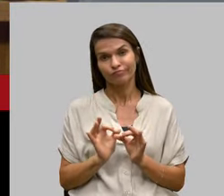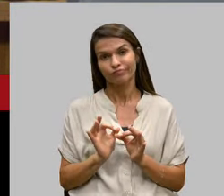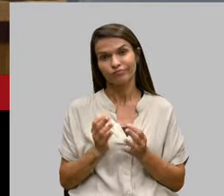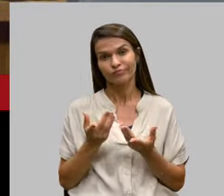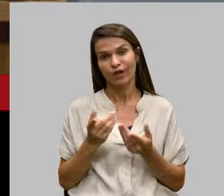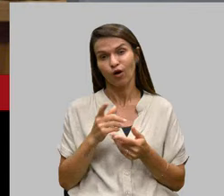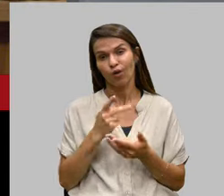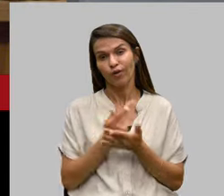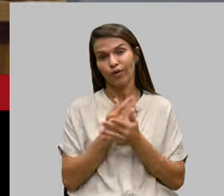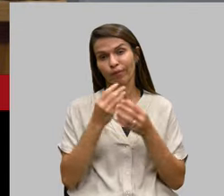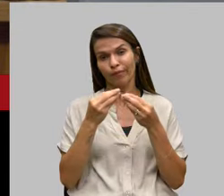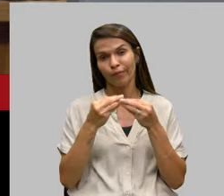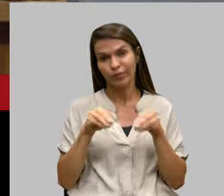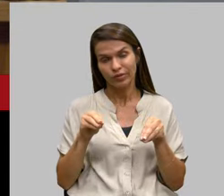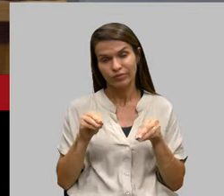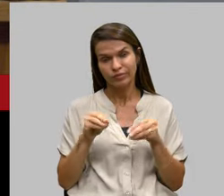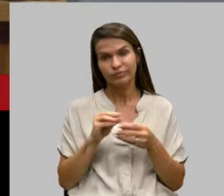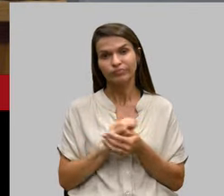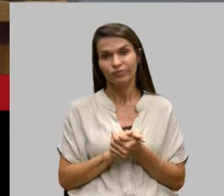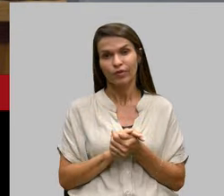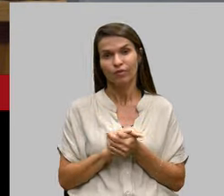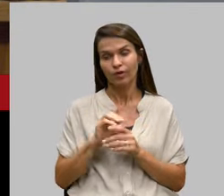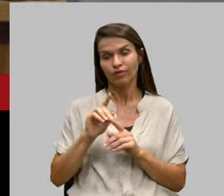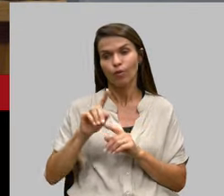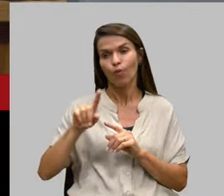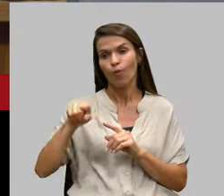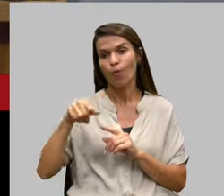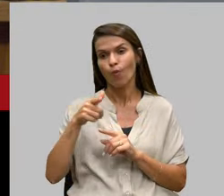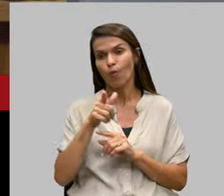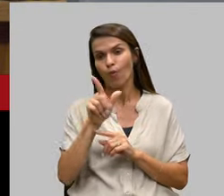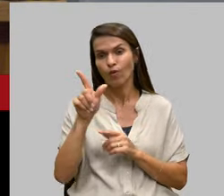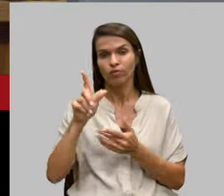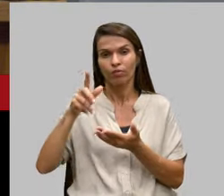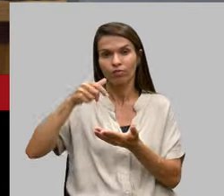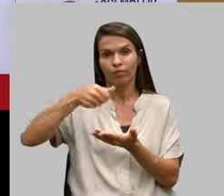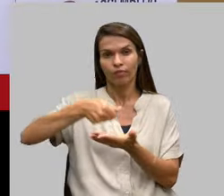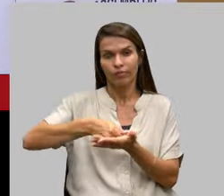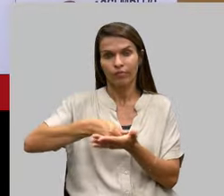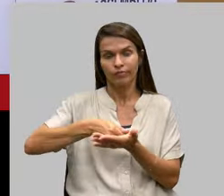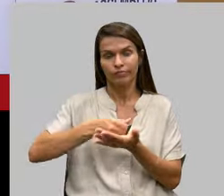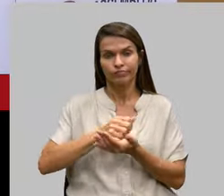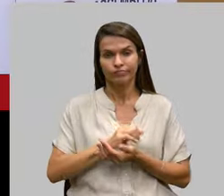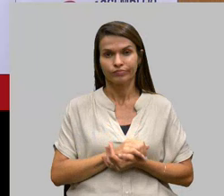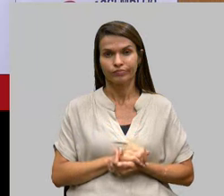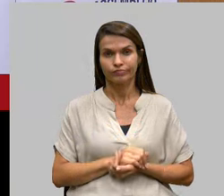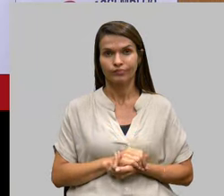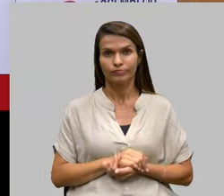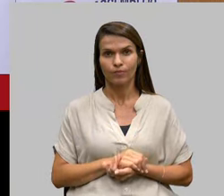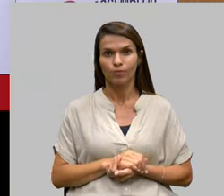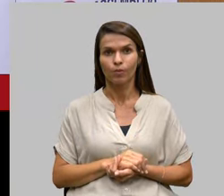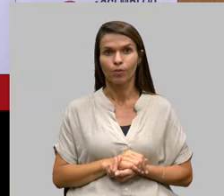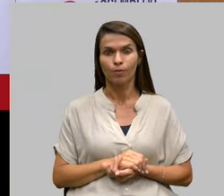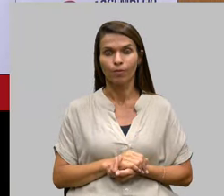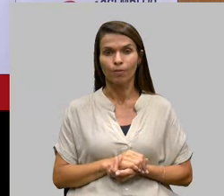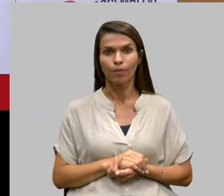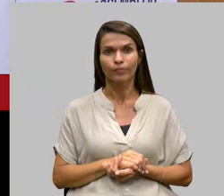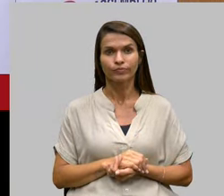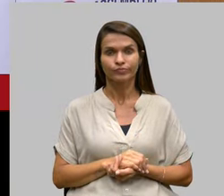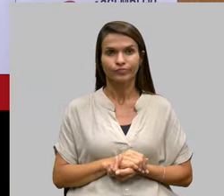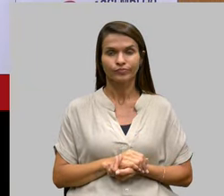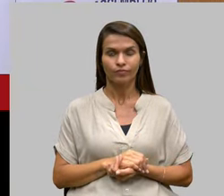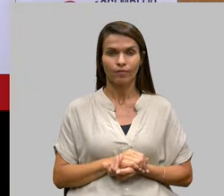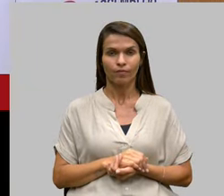ficando sempre pro próximo pagar a conta permite um complo se me permite um